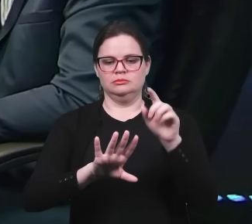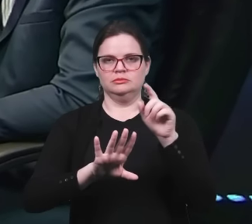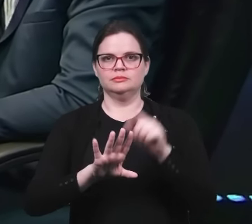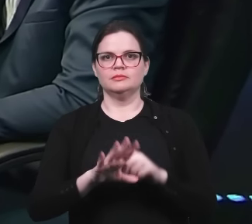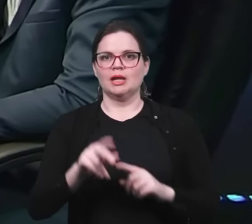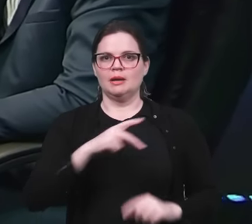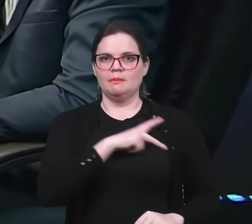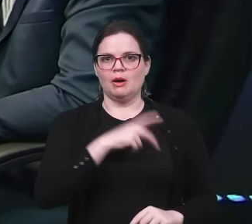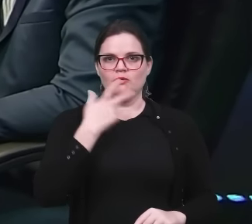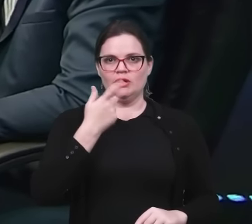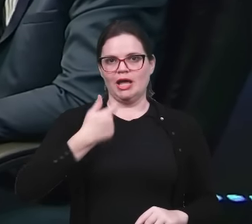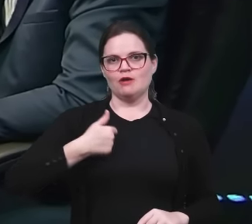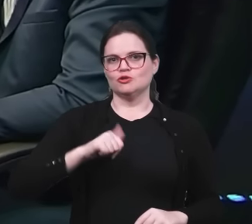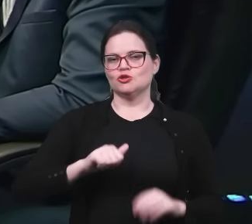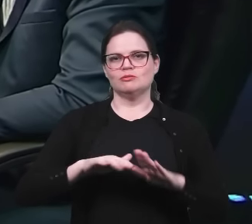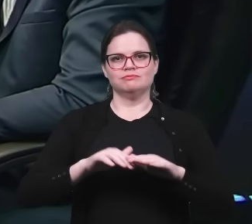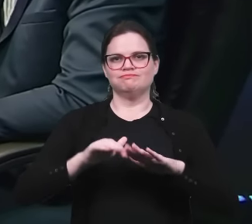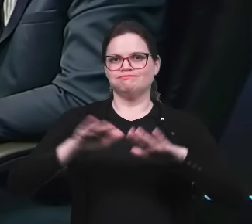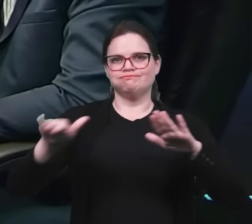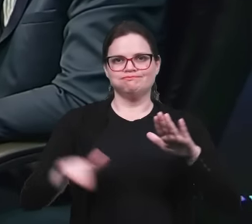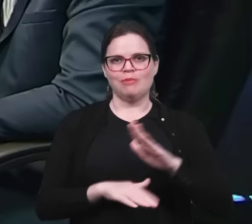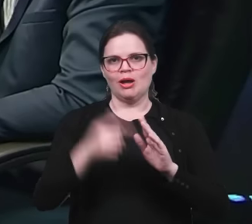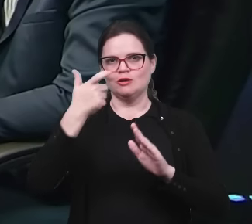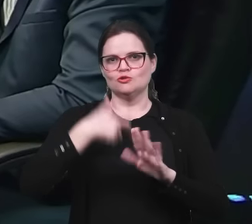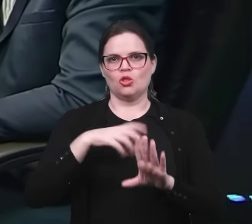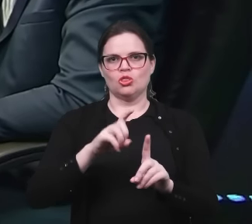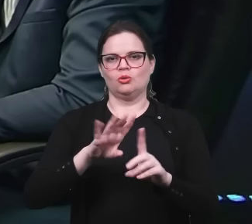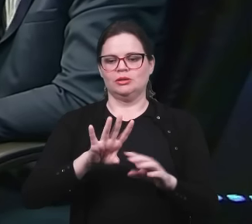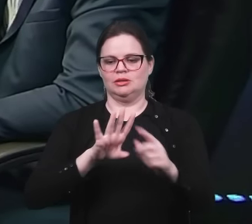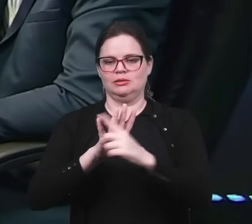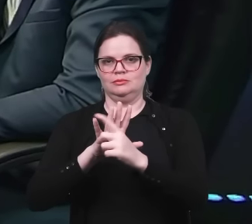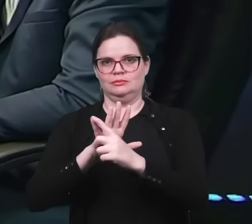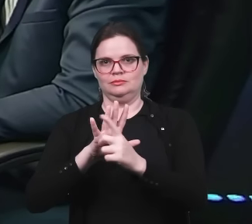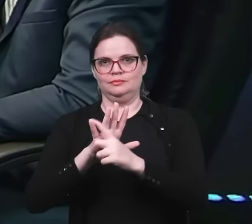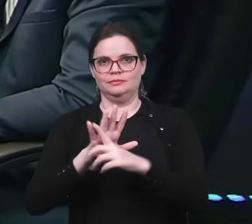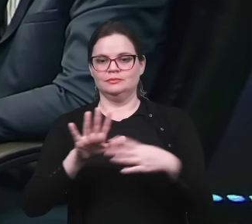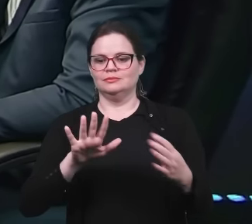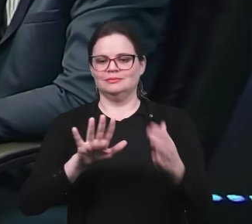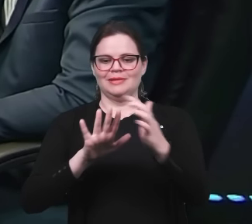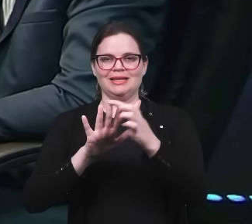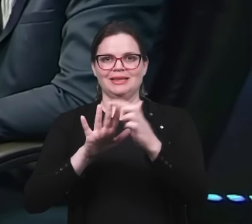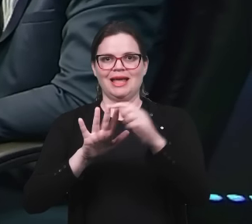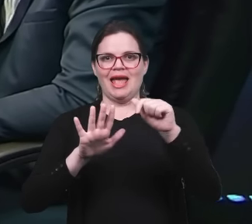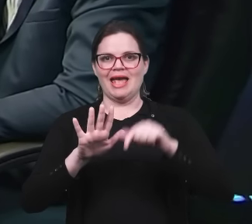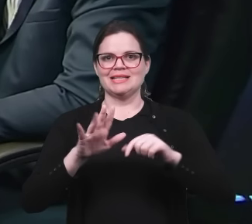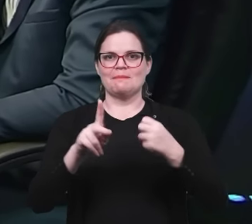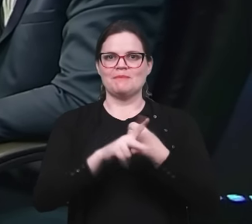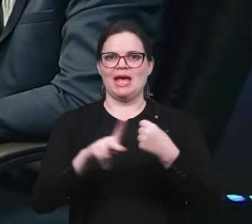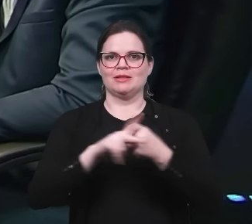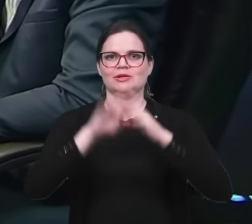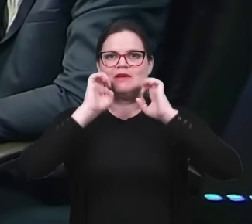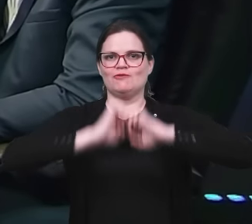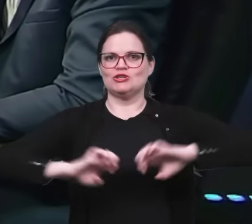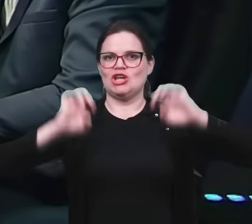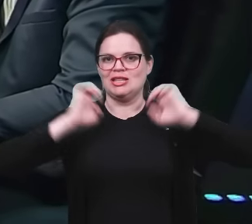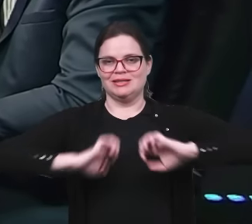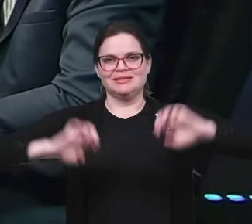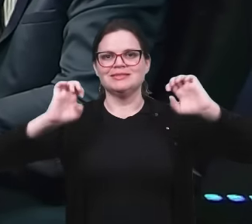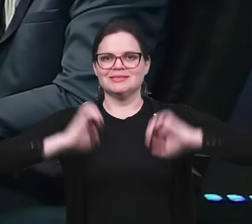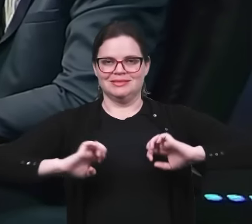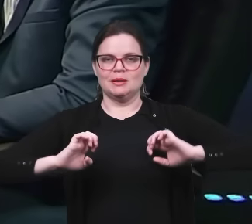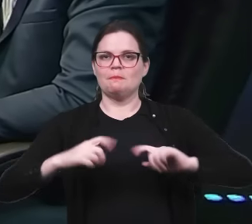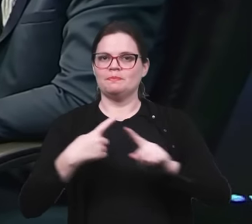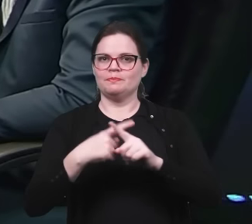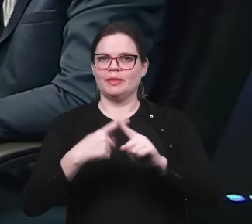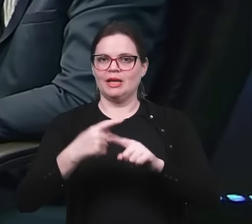ele era doutrinador. Né? E Pedro era o evangelista, era o dedo maior, né? O que ia à frente, era o que